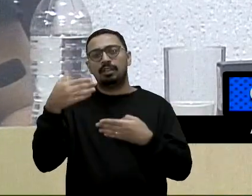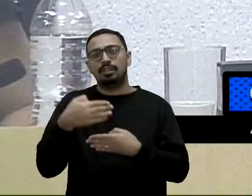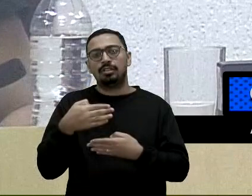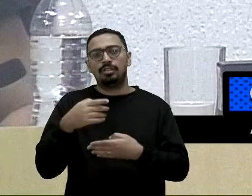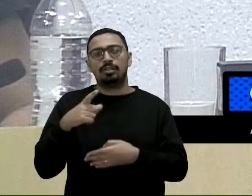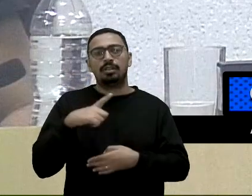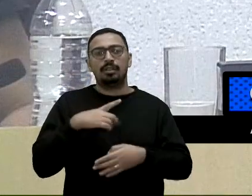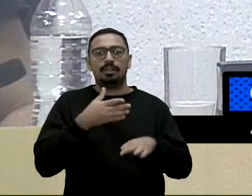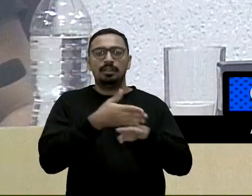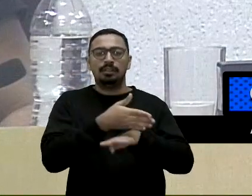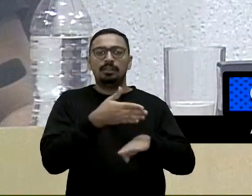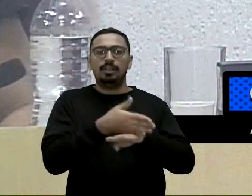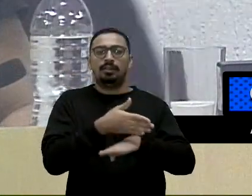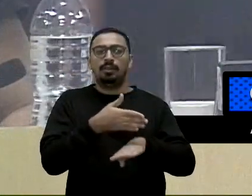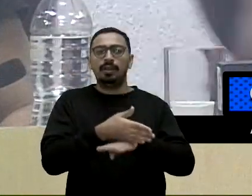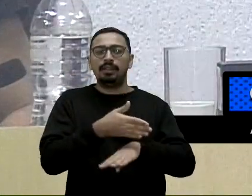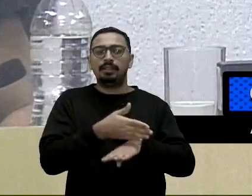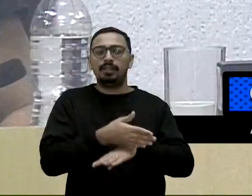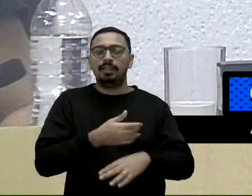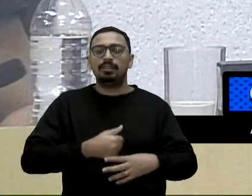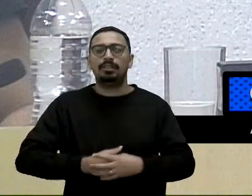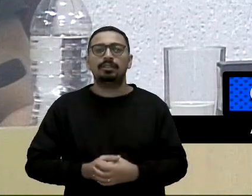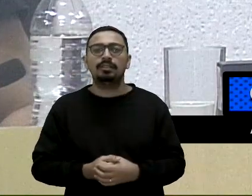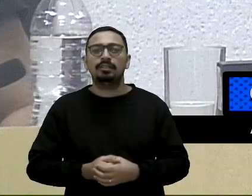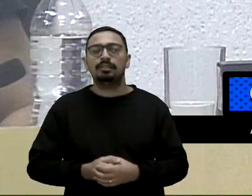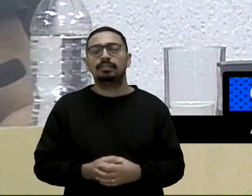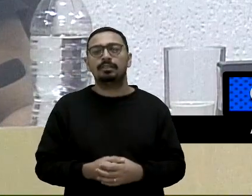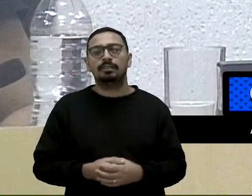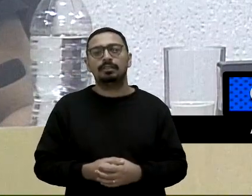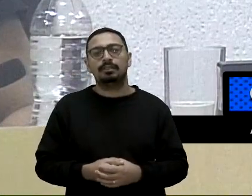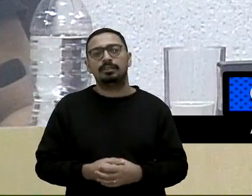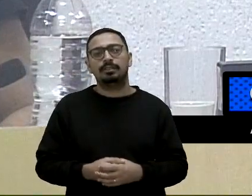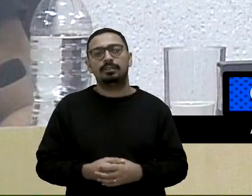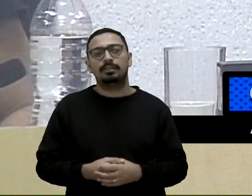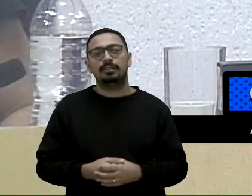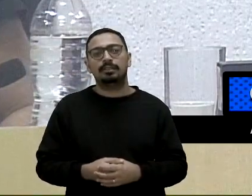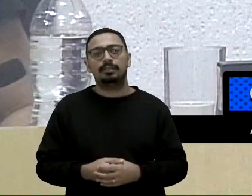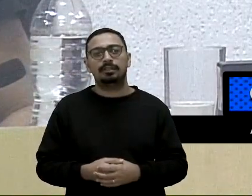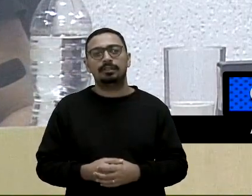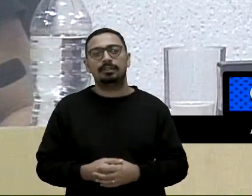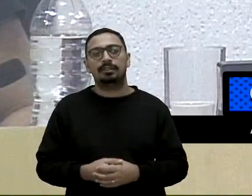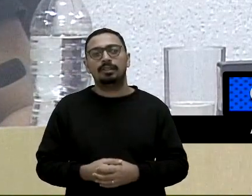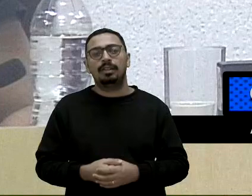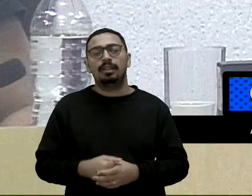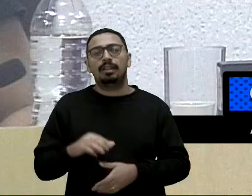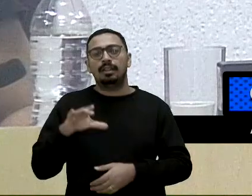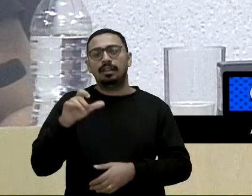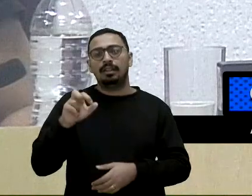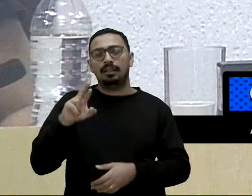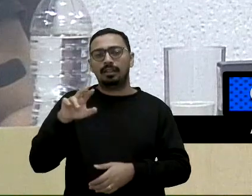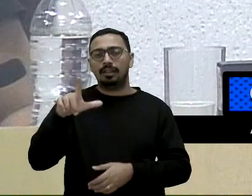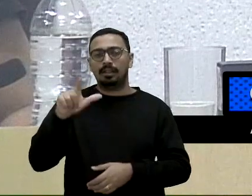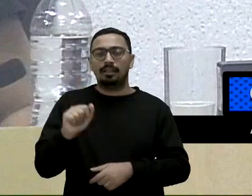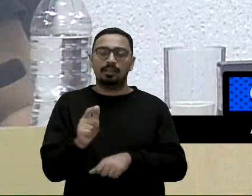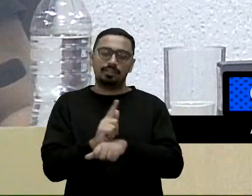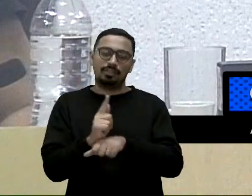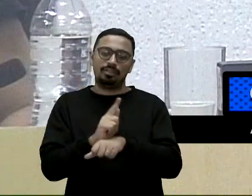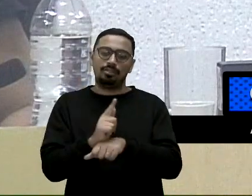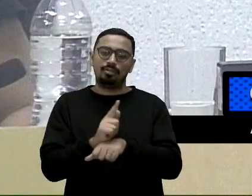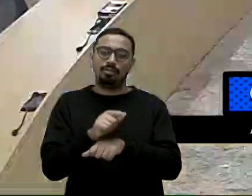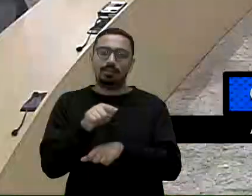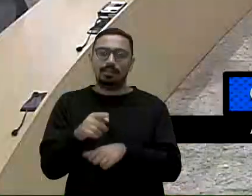ter esse acesso também. Eu convido agora a Carla, gestora da atenção primária, para fazer uso da